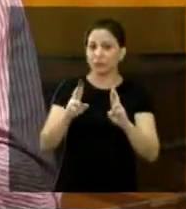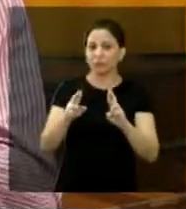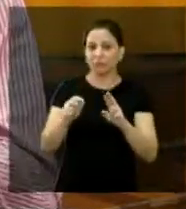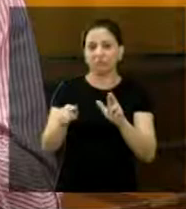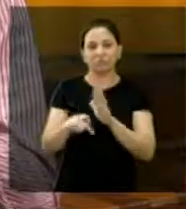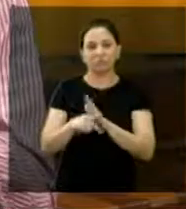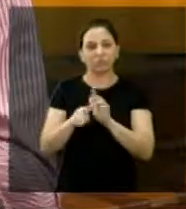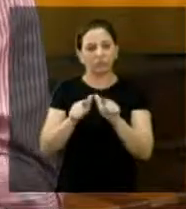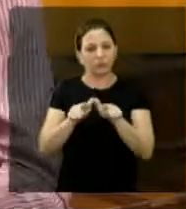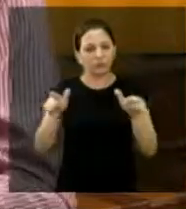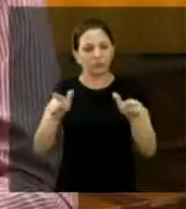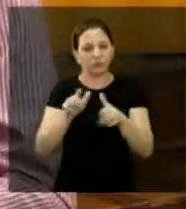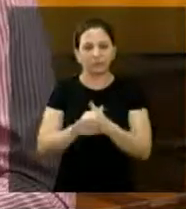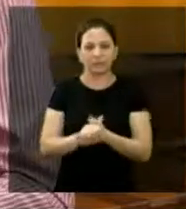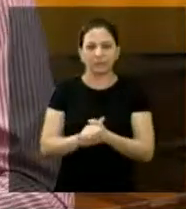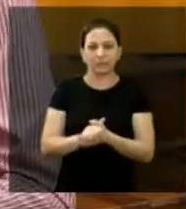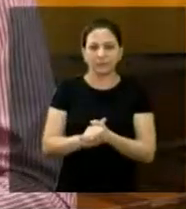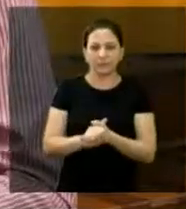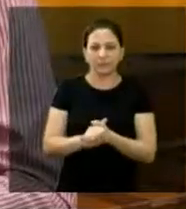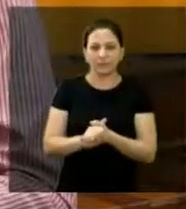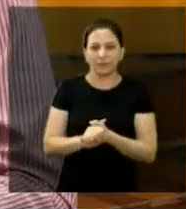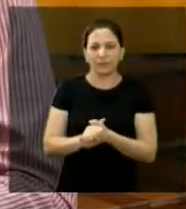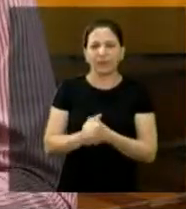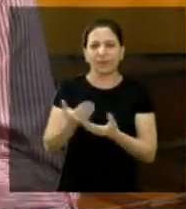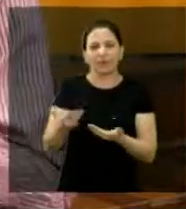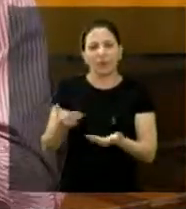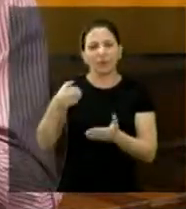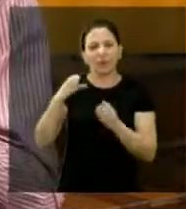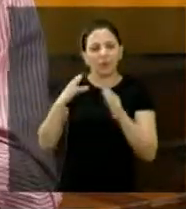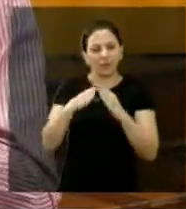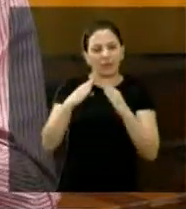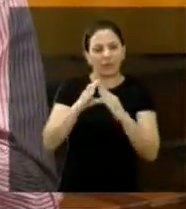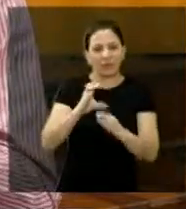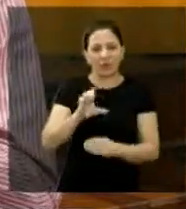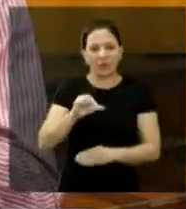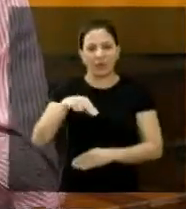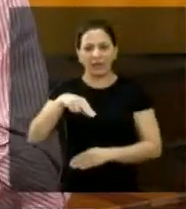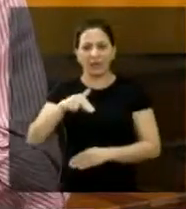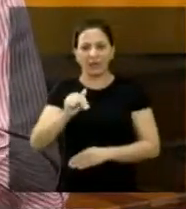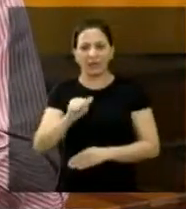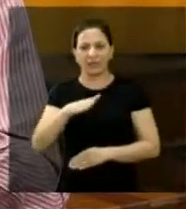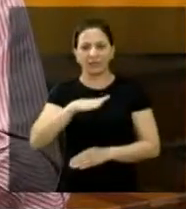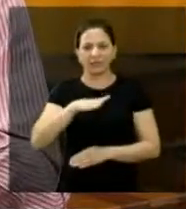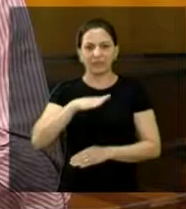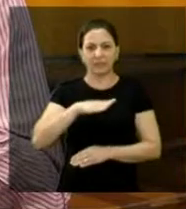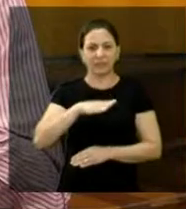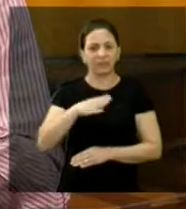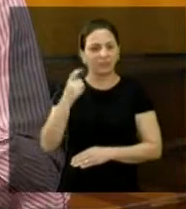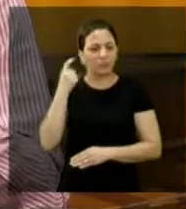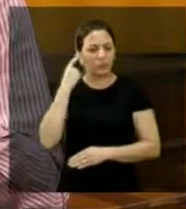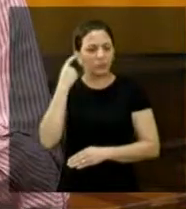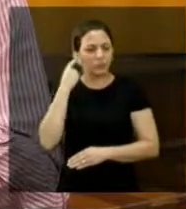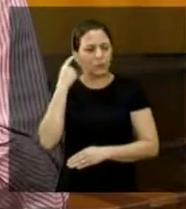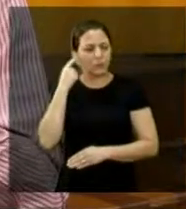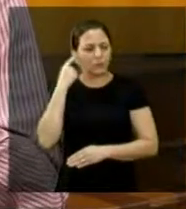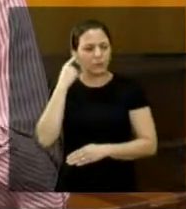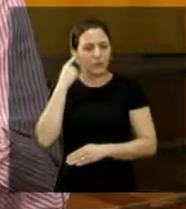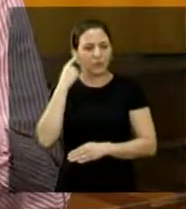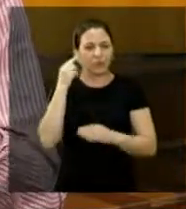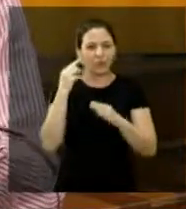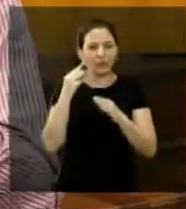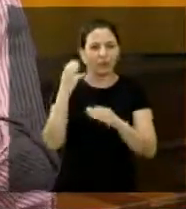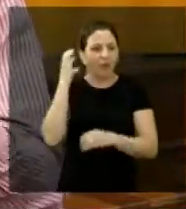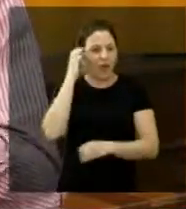se fosse hoje, né? Eu estava em casa, lá em Colina, e o rádio estava ligado na Rádio Barretos. Gilberto Tomé, que era